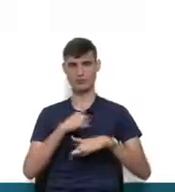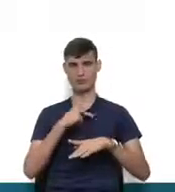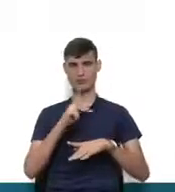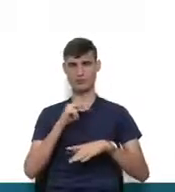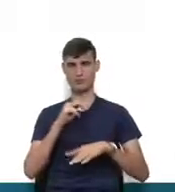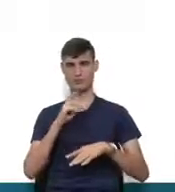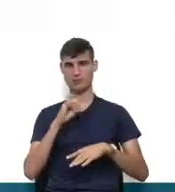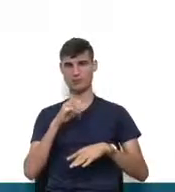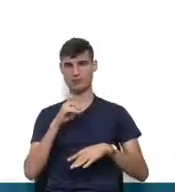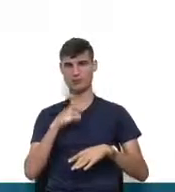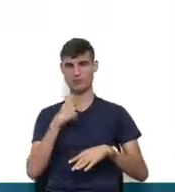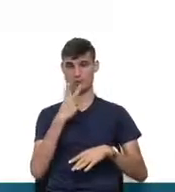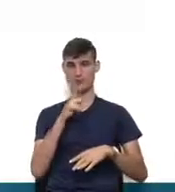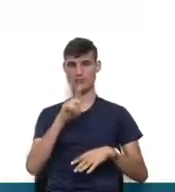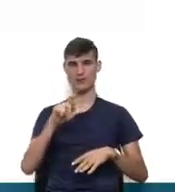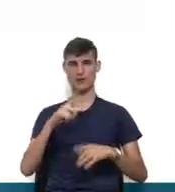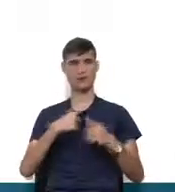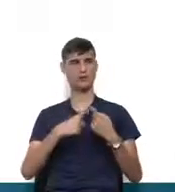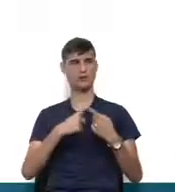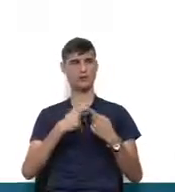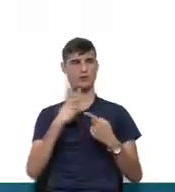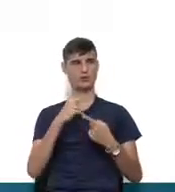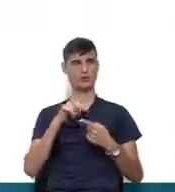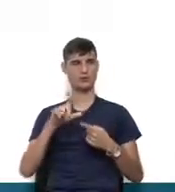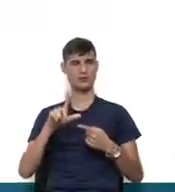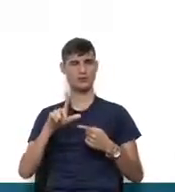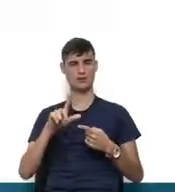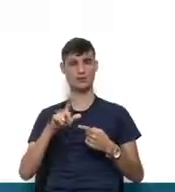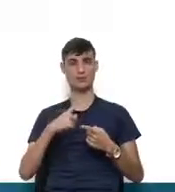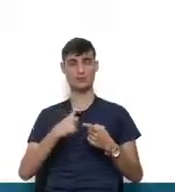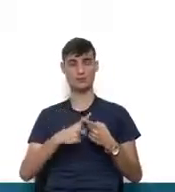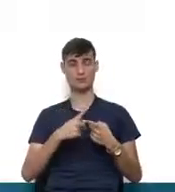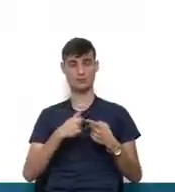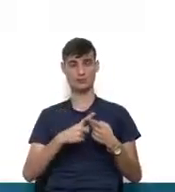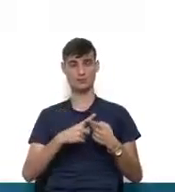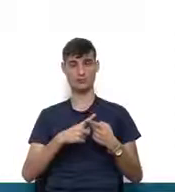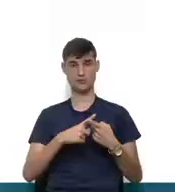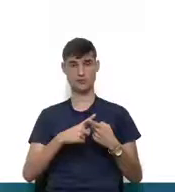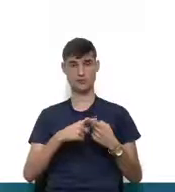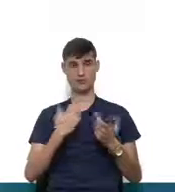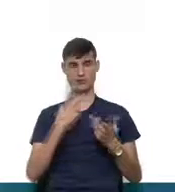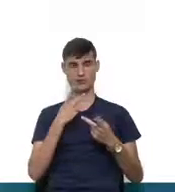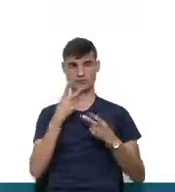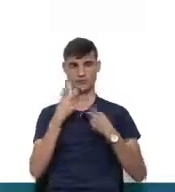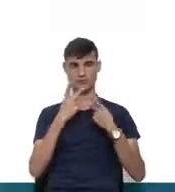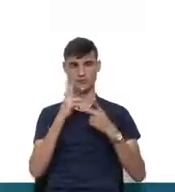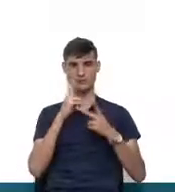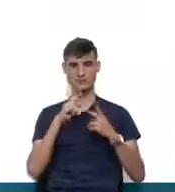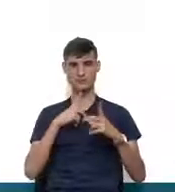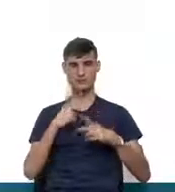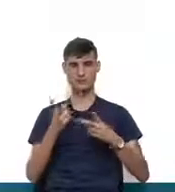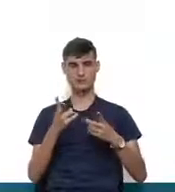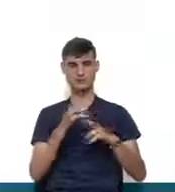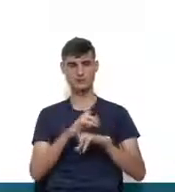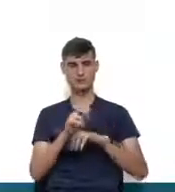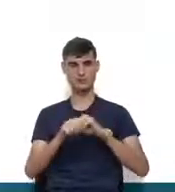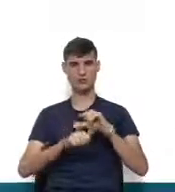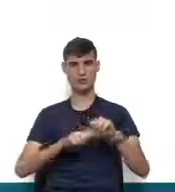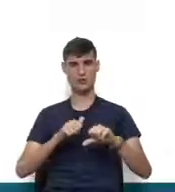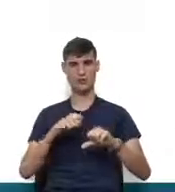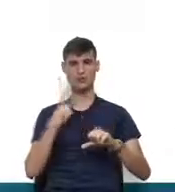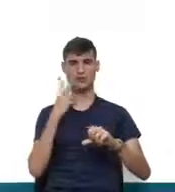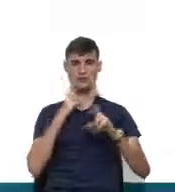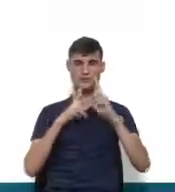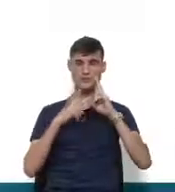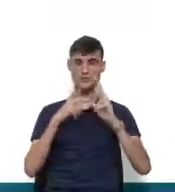de período 2L, por que a gente vai considerar o período de 2Ls? Porque quando a gente for trabalhar e substituir aqui, a gente vai considerar